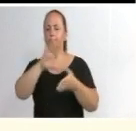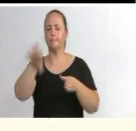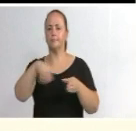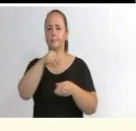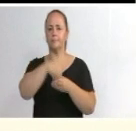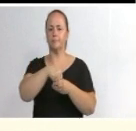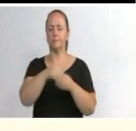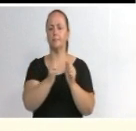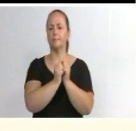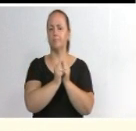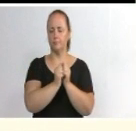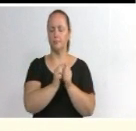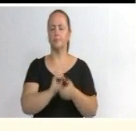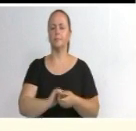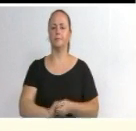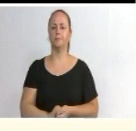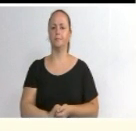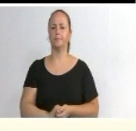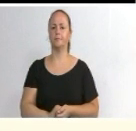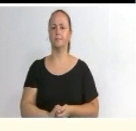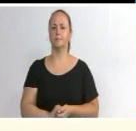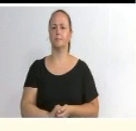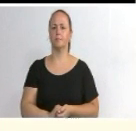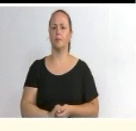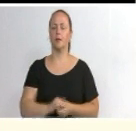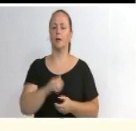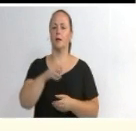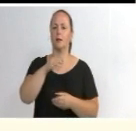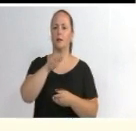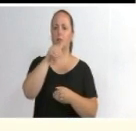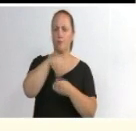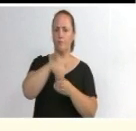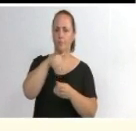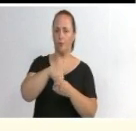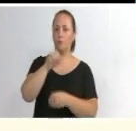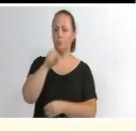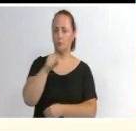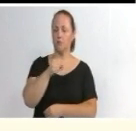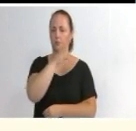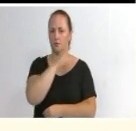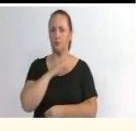gentileza. Registre-se o voto sim do vereador César Sim.